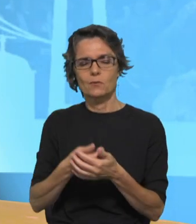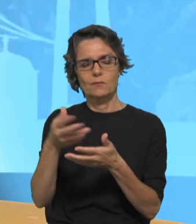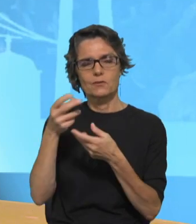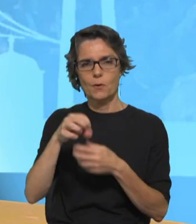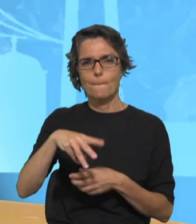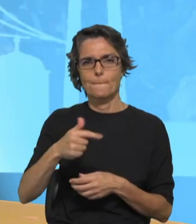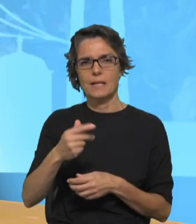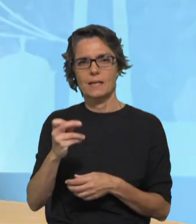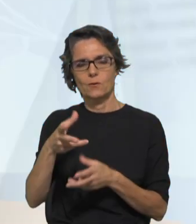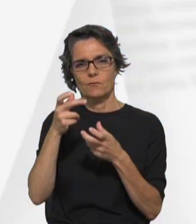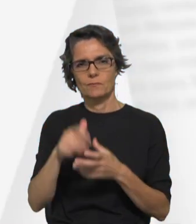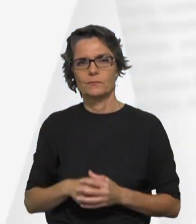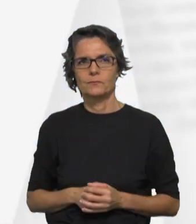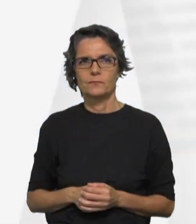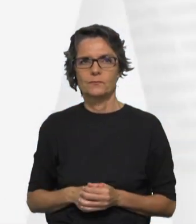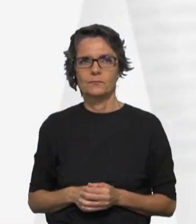Mateus.